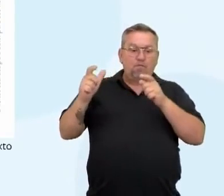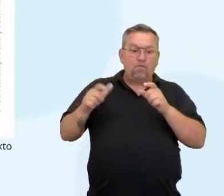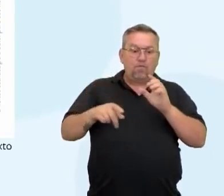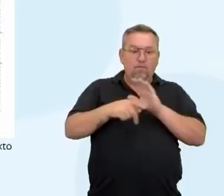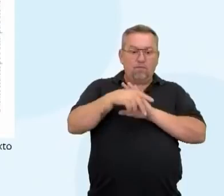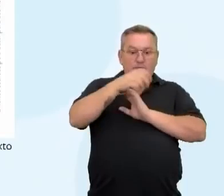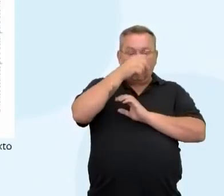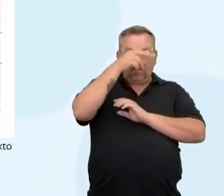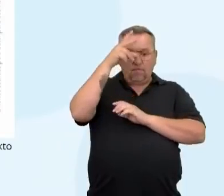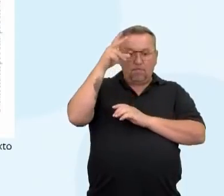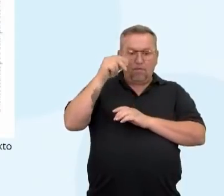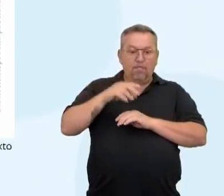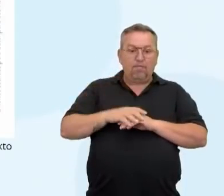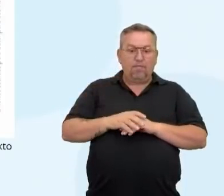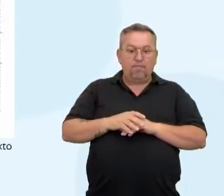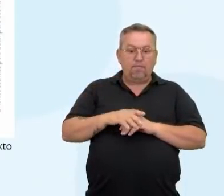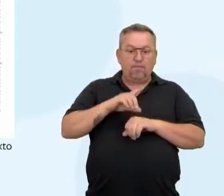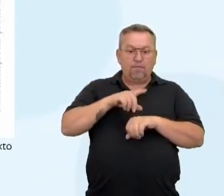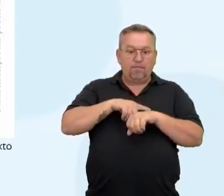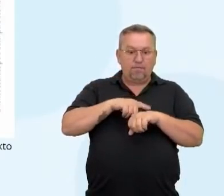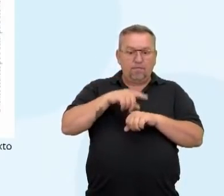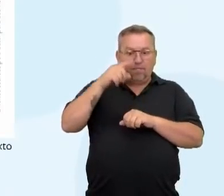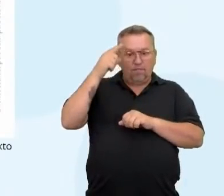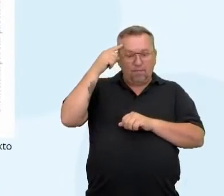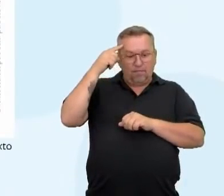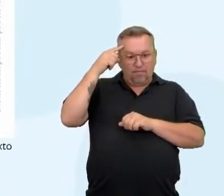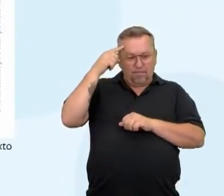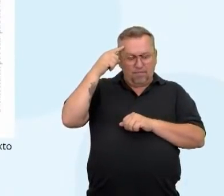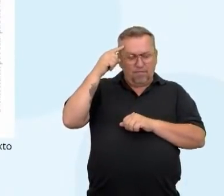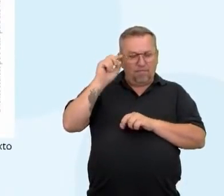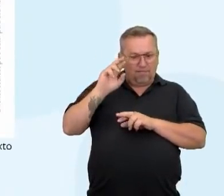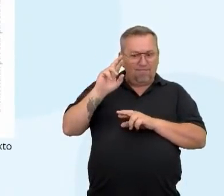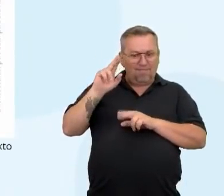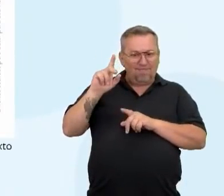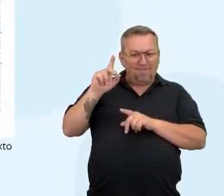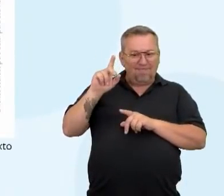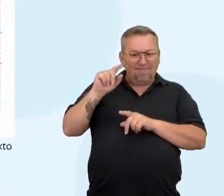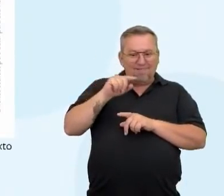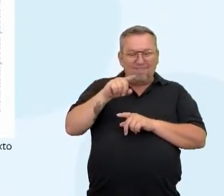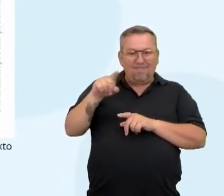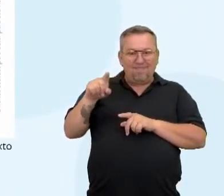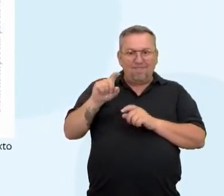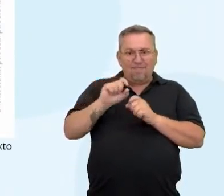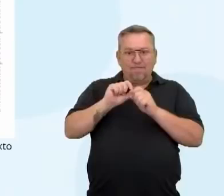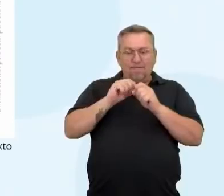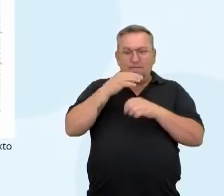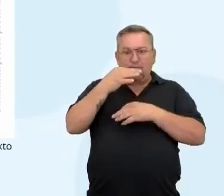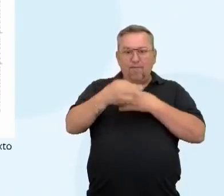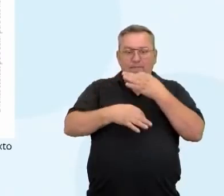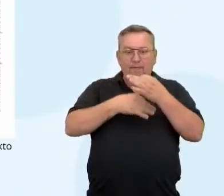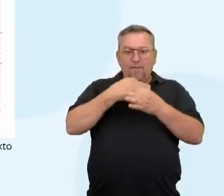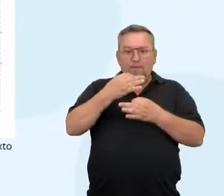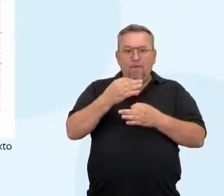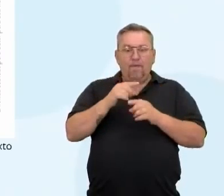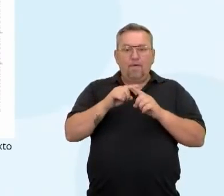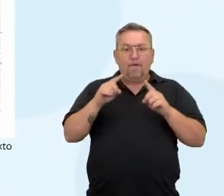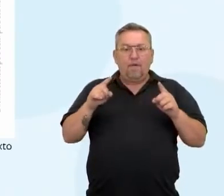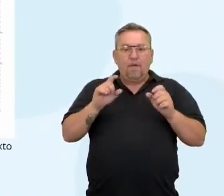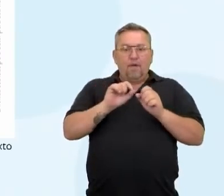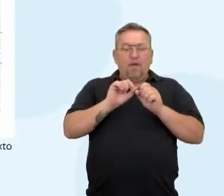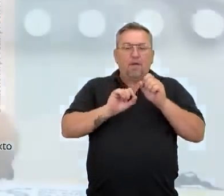espaços públicos. Então, esse é o momento de pensar fora da caixinha, literalmente. Você vai criar argumentos para que